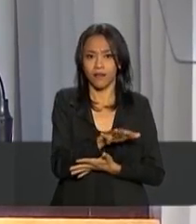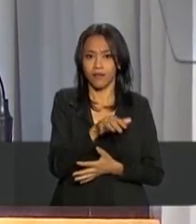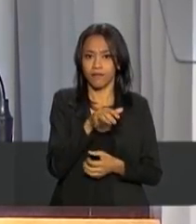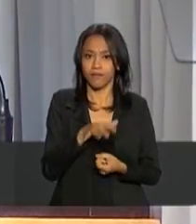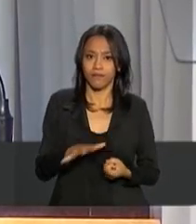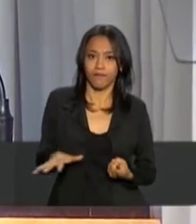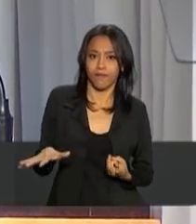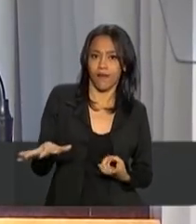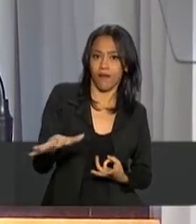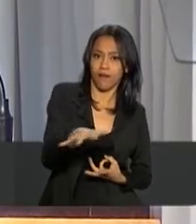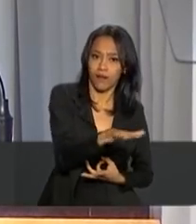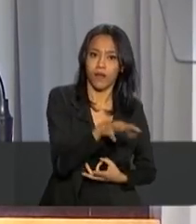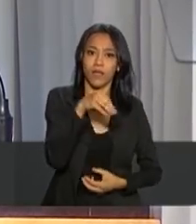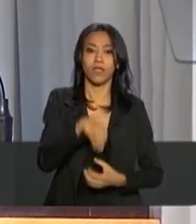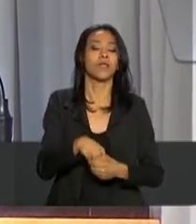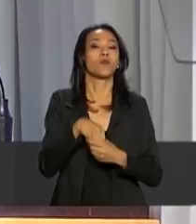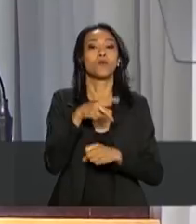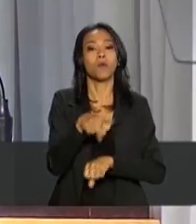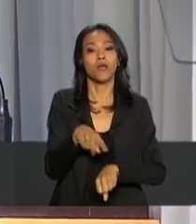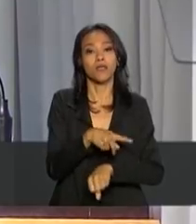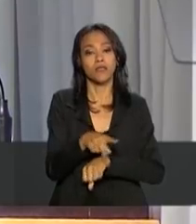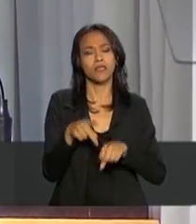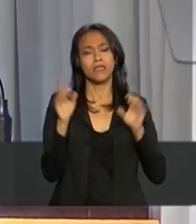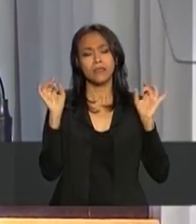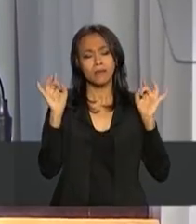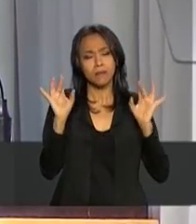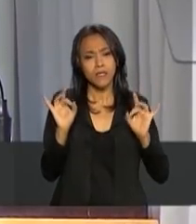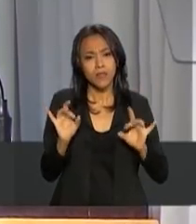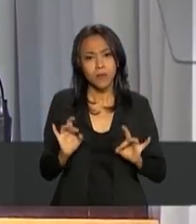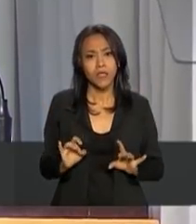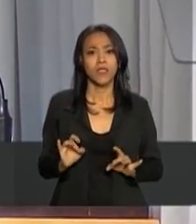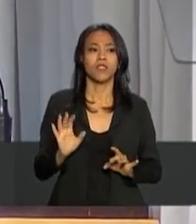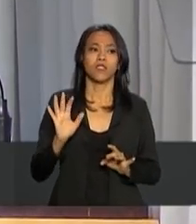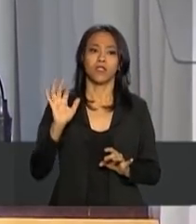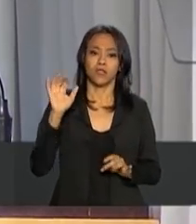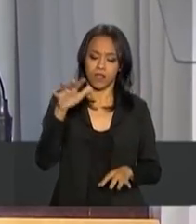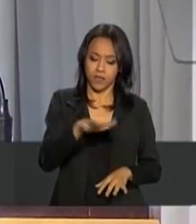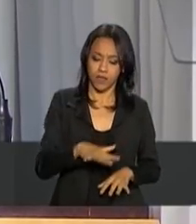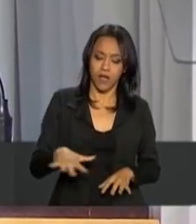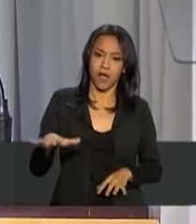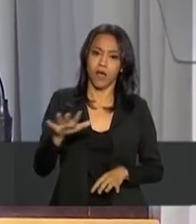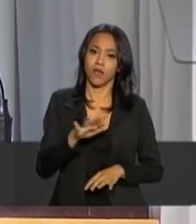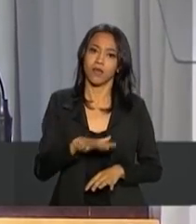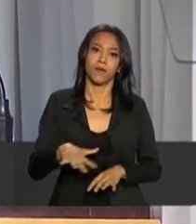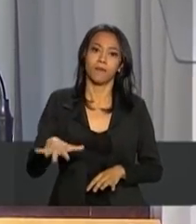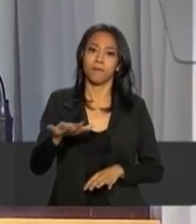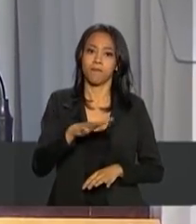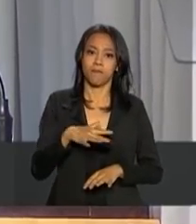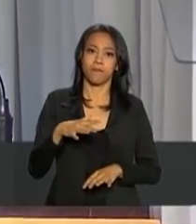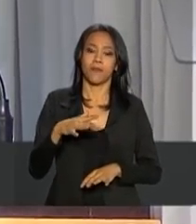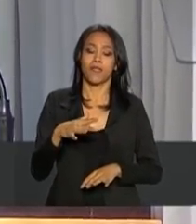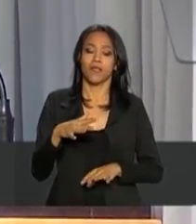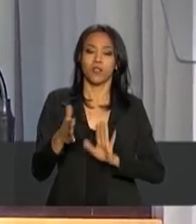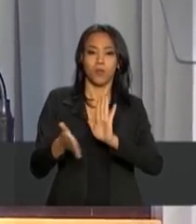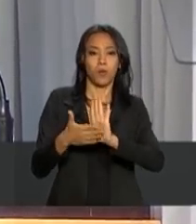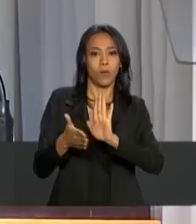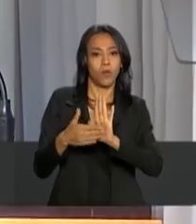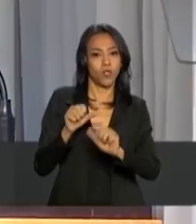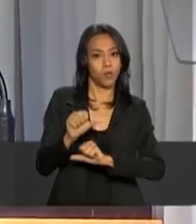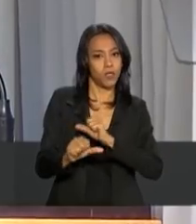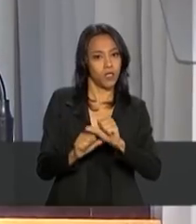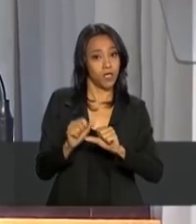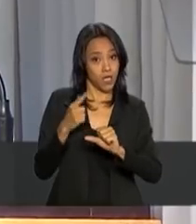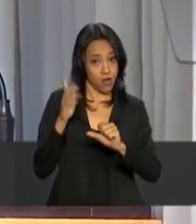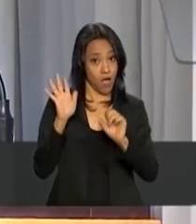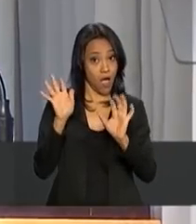do nosso país, mas especialmente nessa área reformista, né? Nessa área reformista que nós não concluímos. As